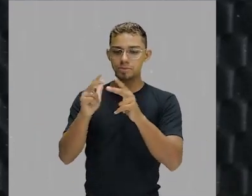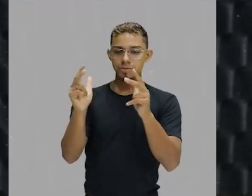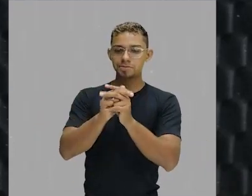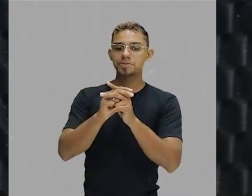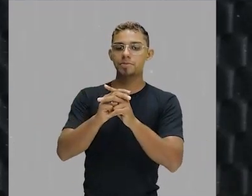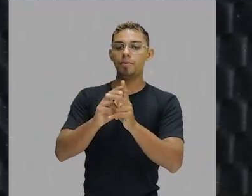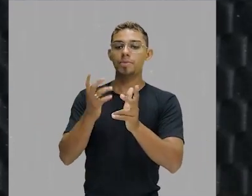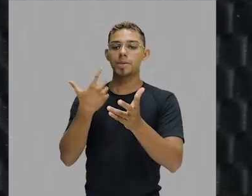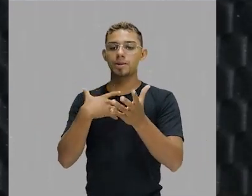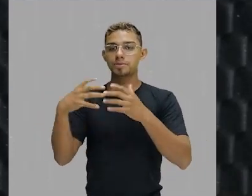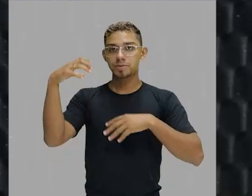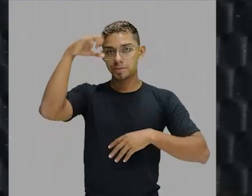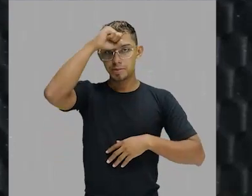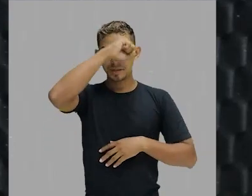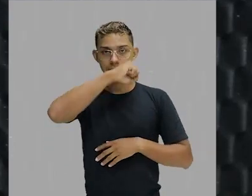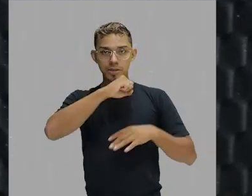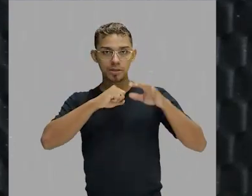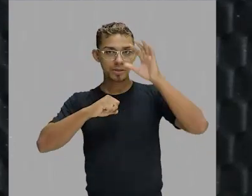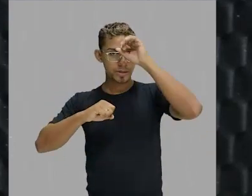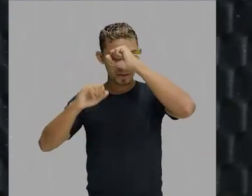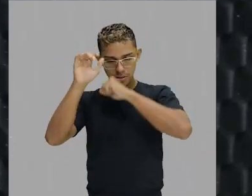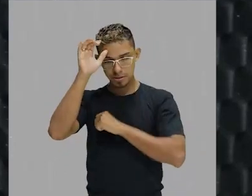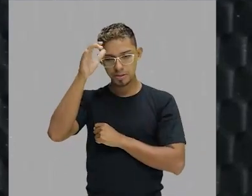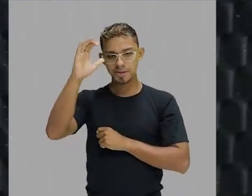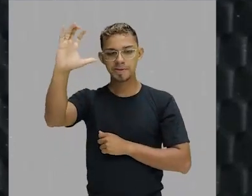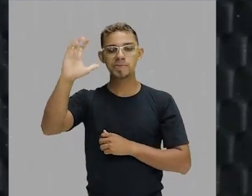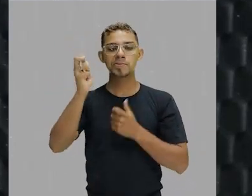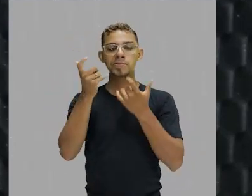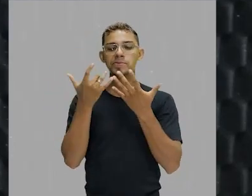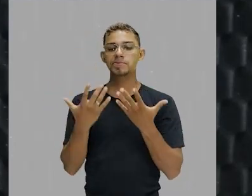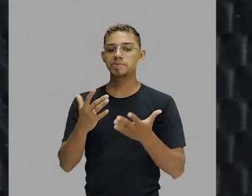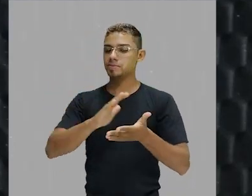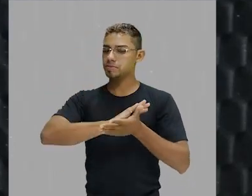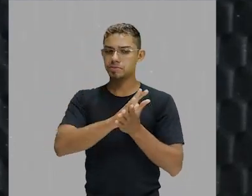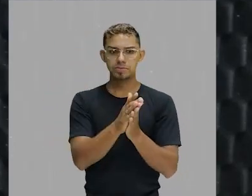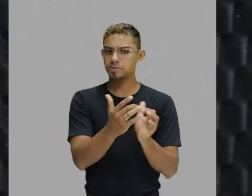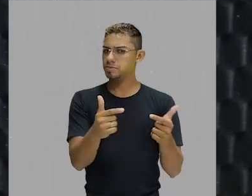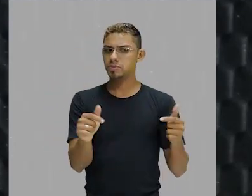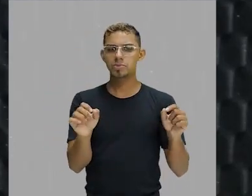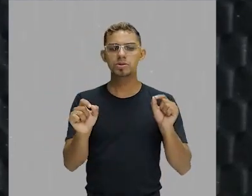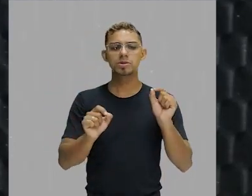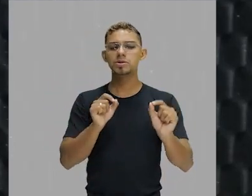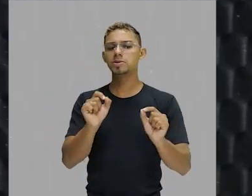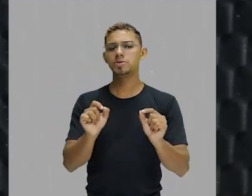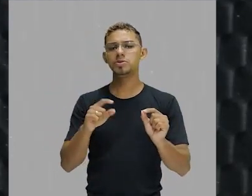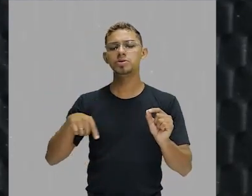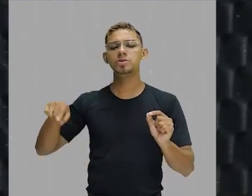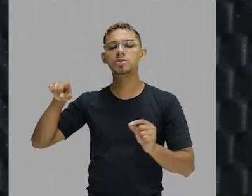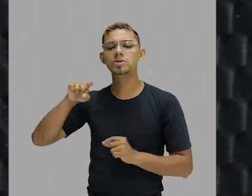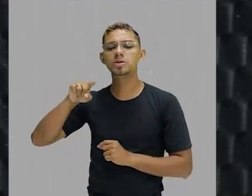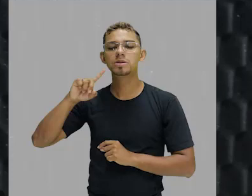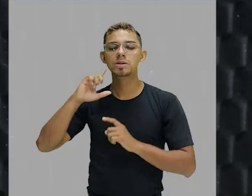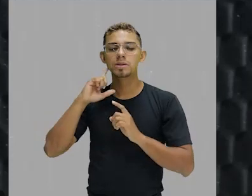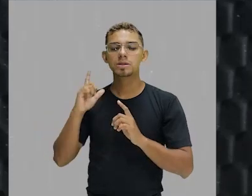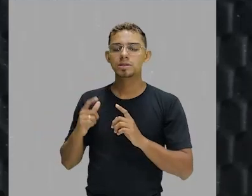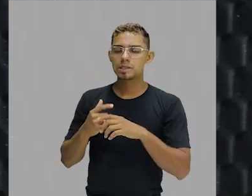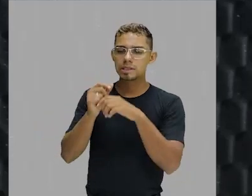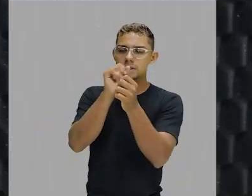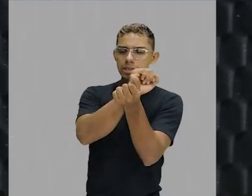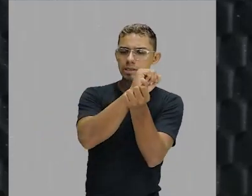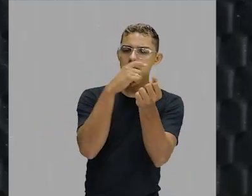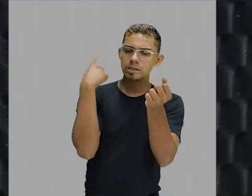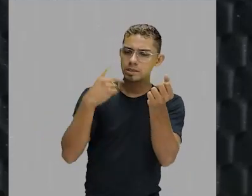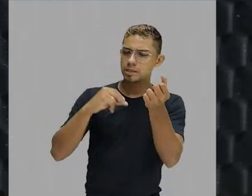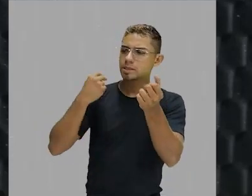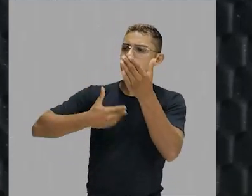como processo cultural. Então, dispam-se de preconceitos, porque ela vem do processo de escravidão, vem